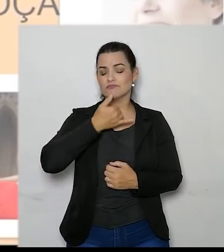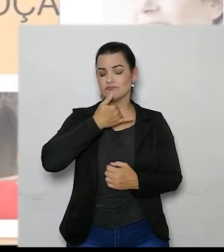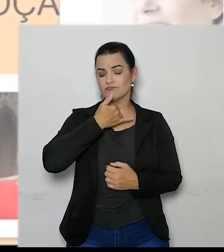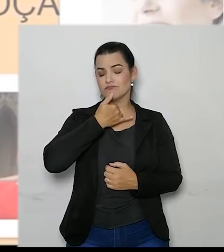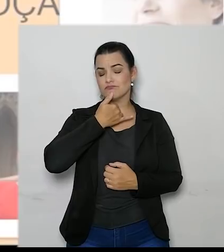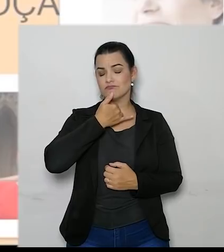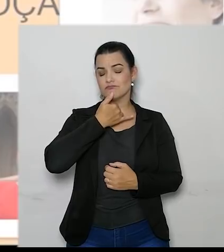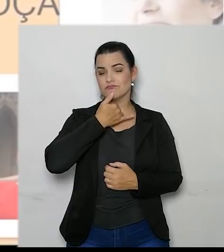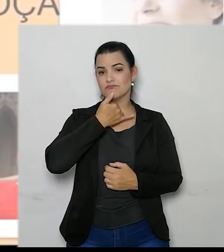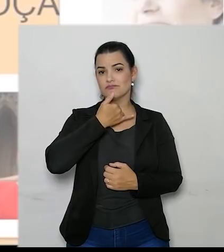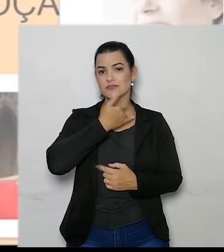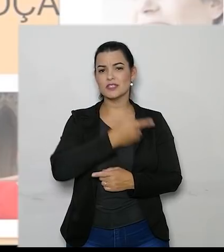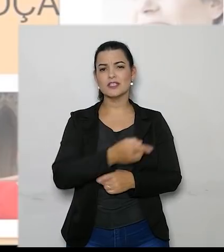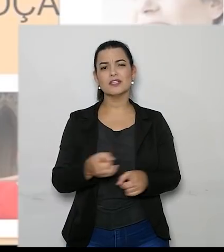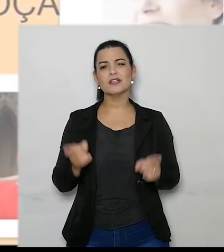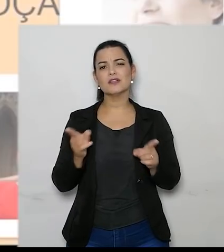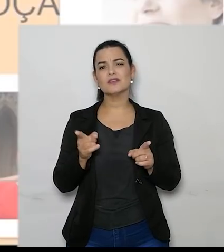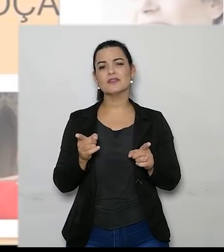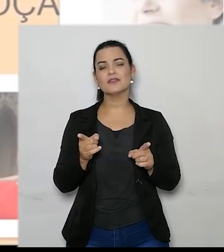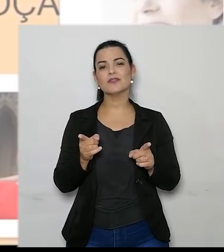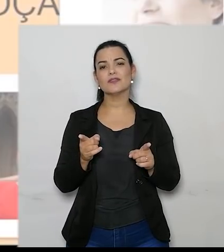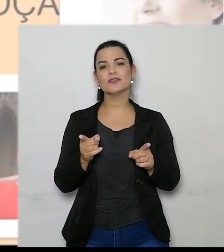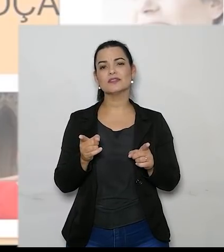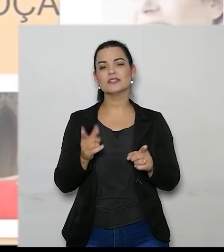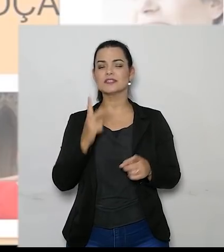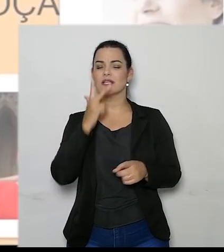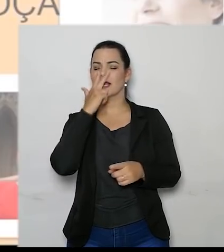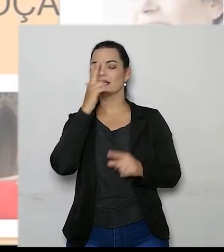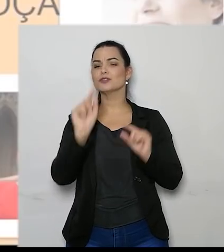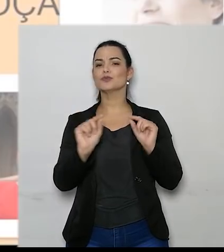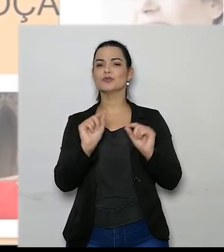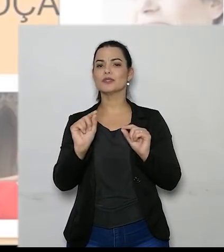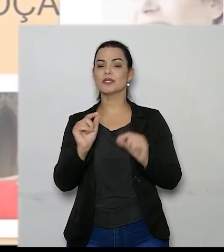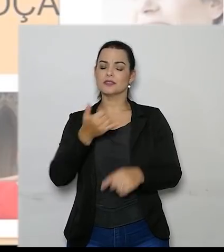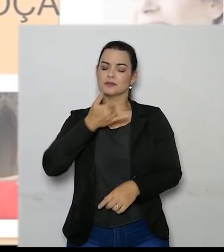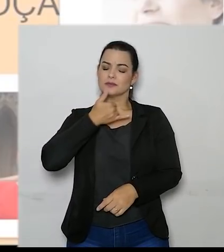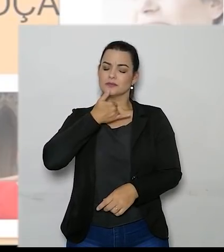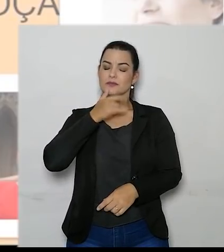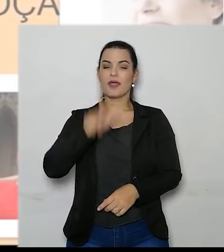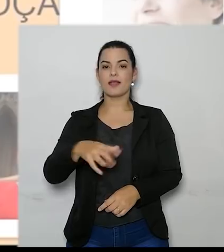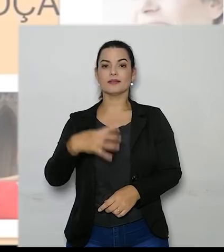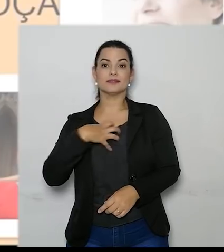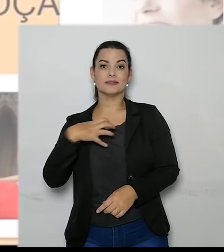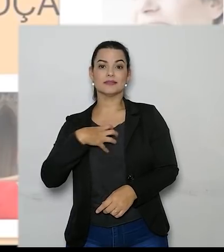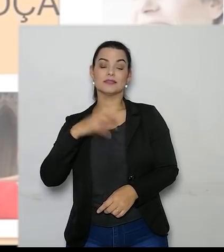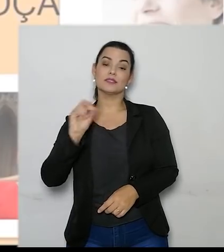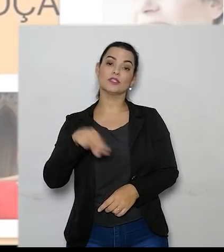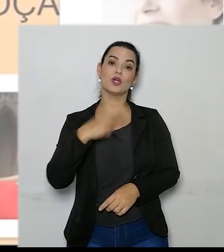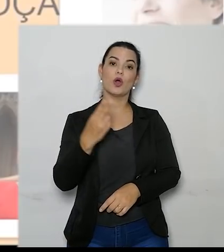tristeza. Vocês acham que a tristeza é um sentimento ou é uma emoção?